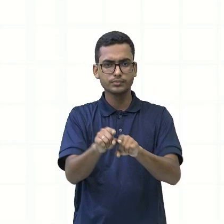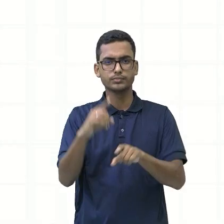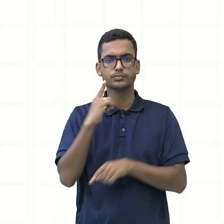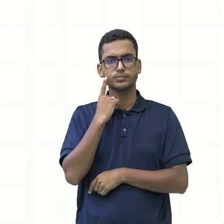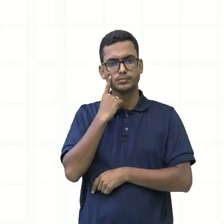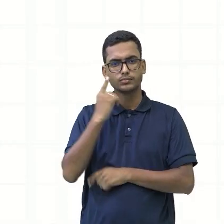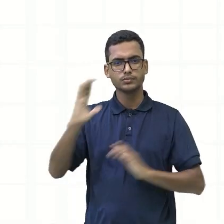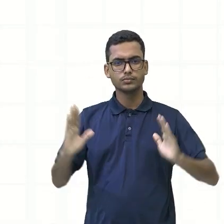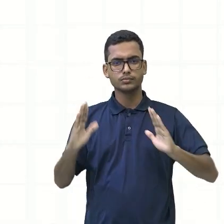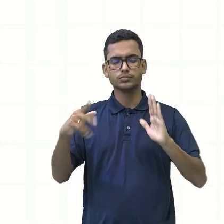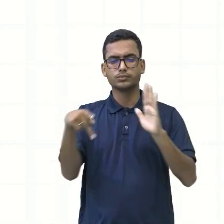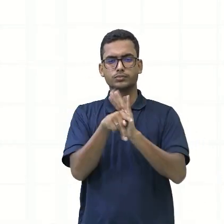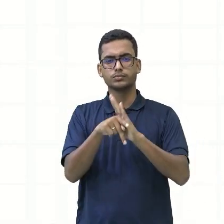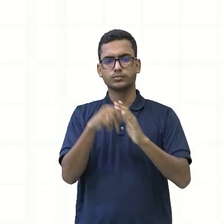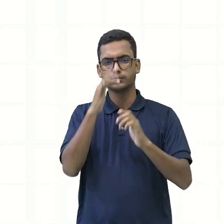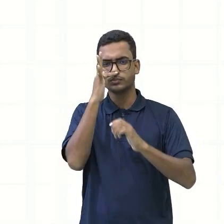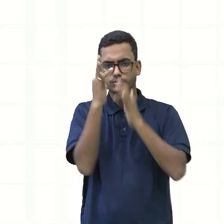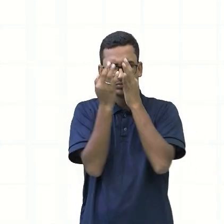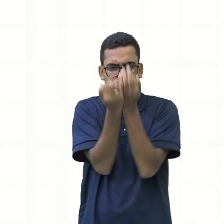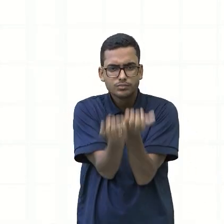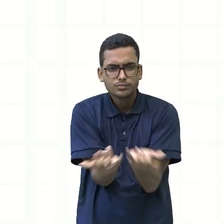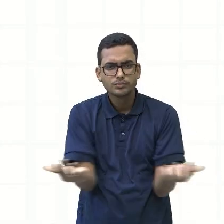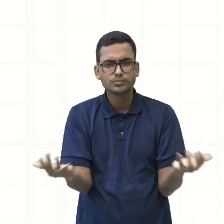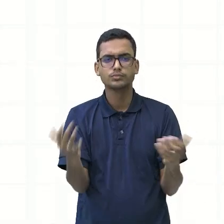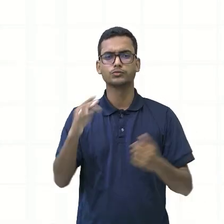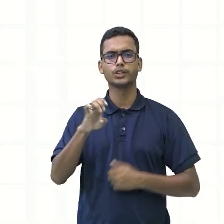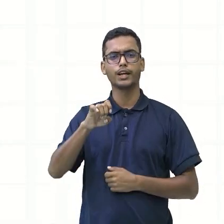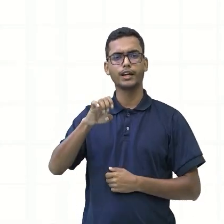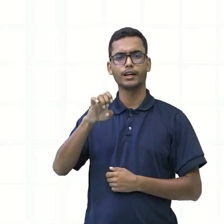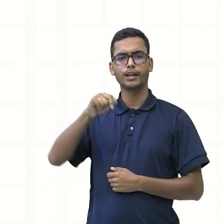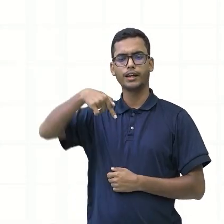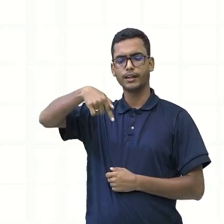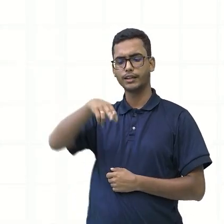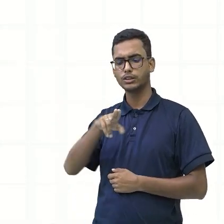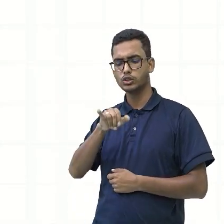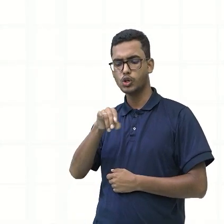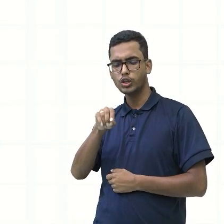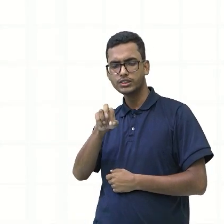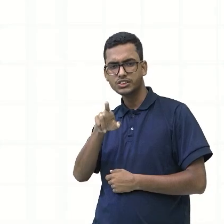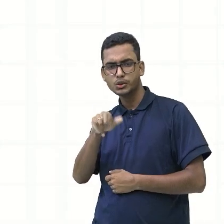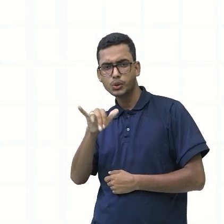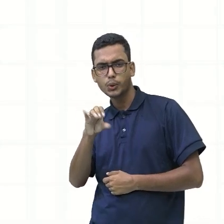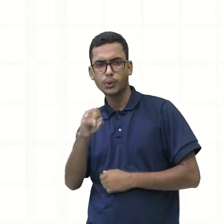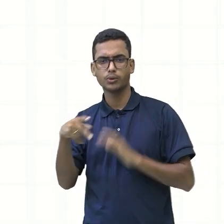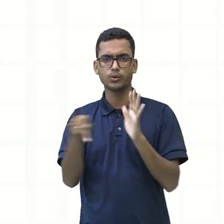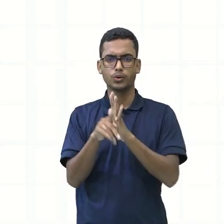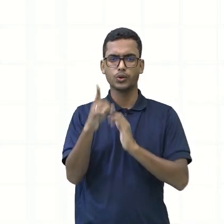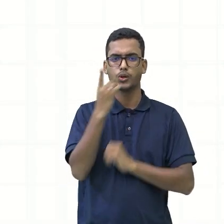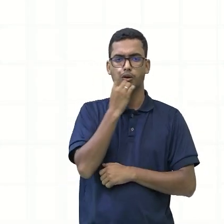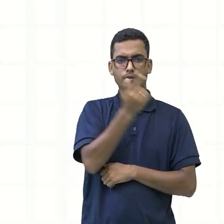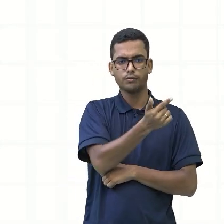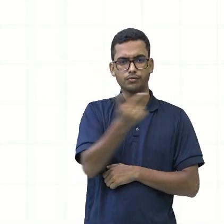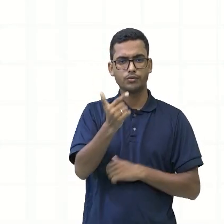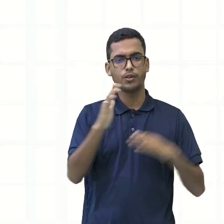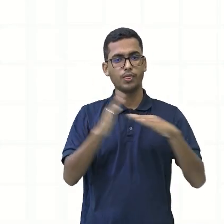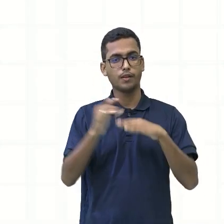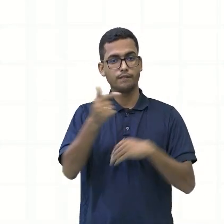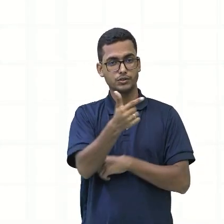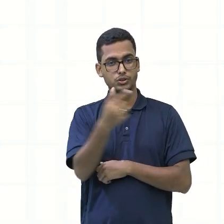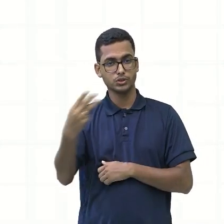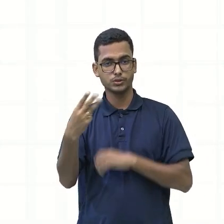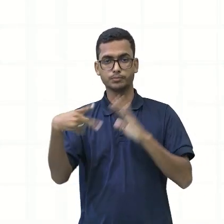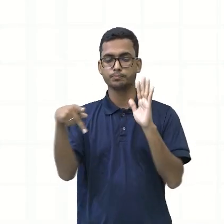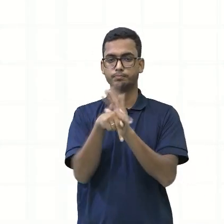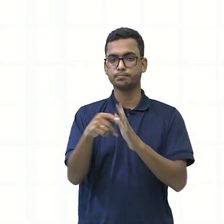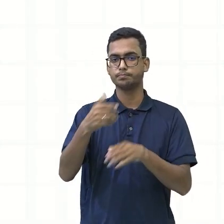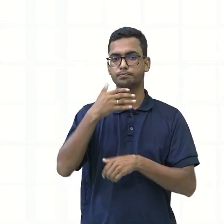de setembro. Então, você percebe aí que em um dado momento o planeta está mais próximo do Sol do que em outros momentos,